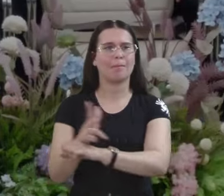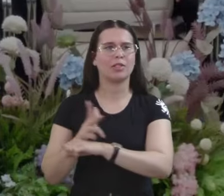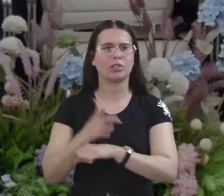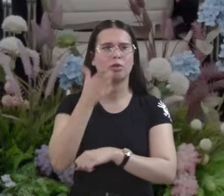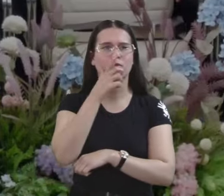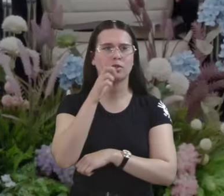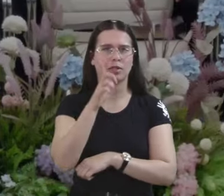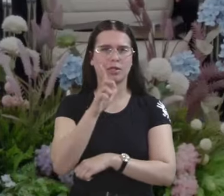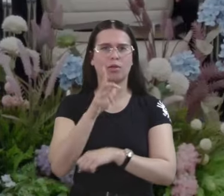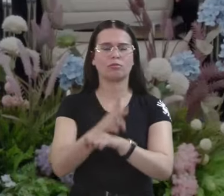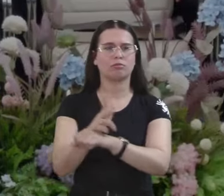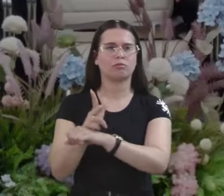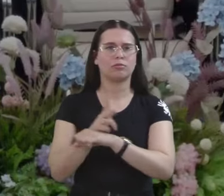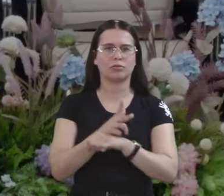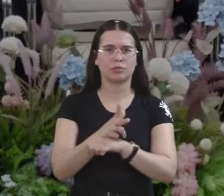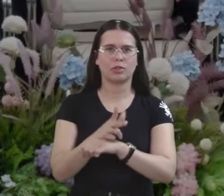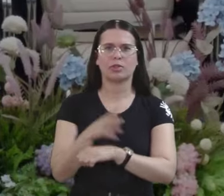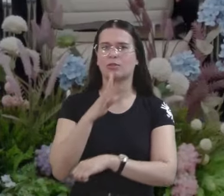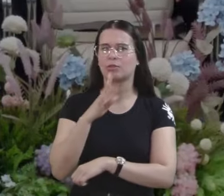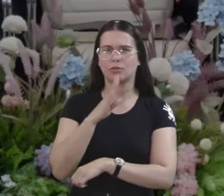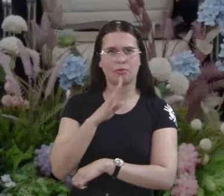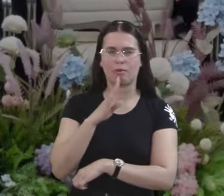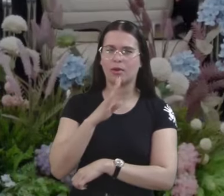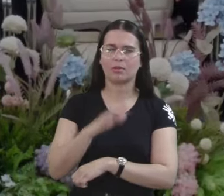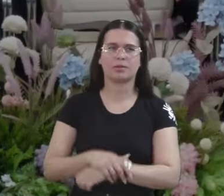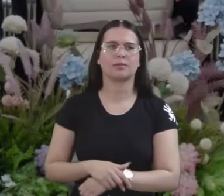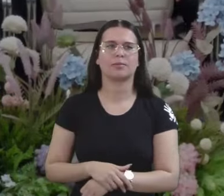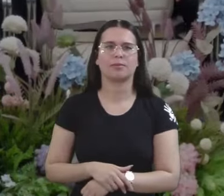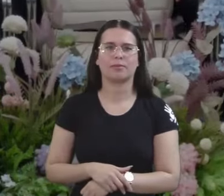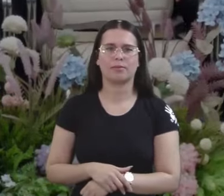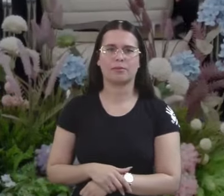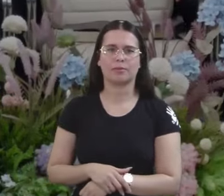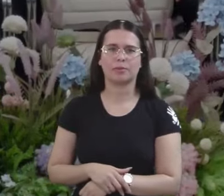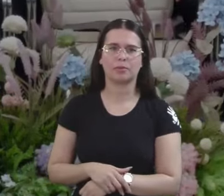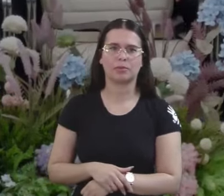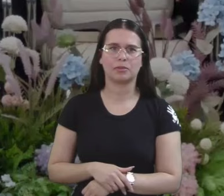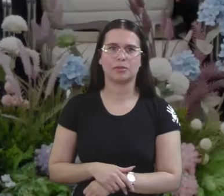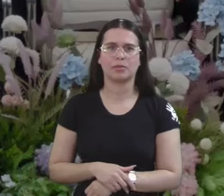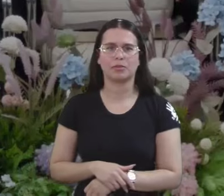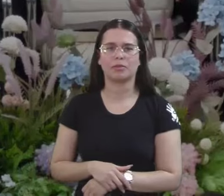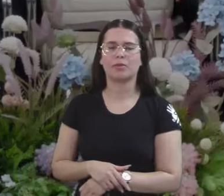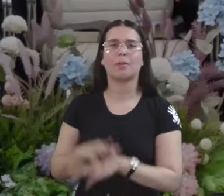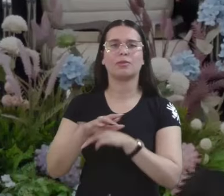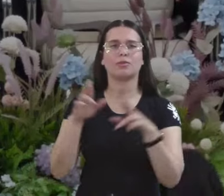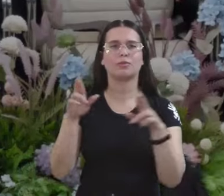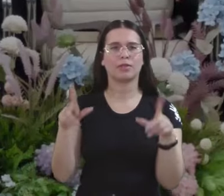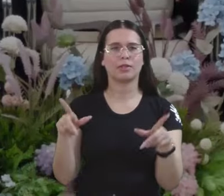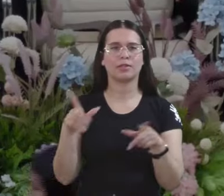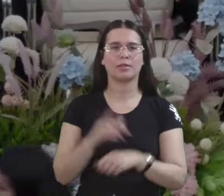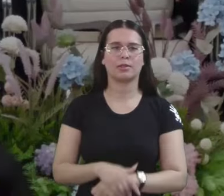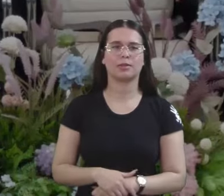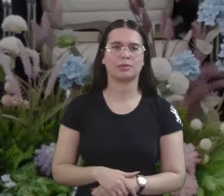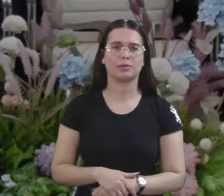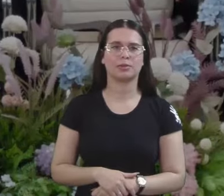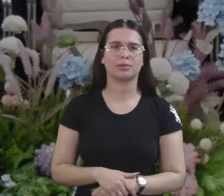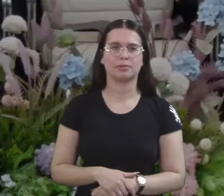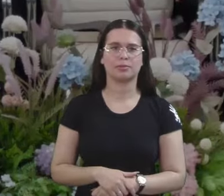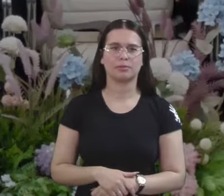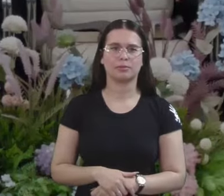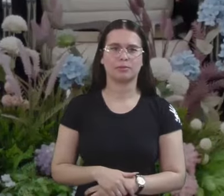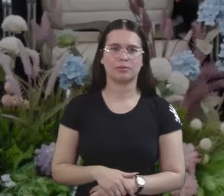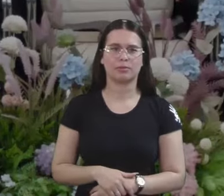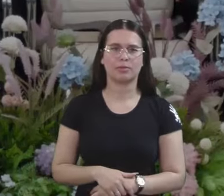colocar, essa vocês não conhecem. Quem conhece é um público mais diferenciado. A